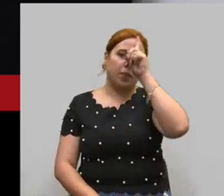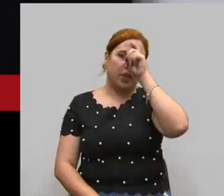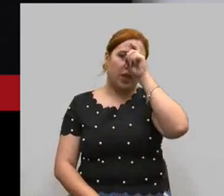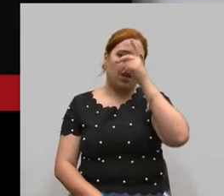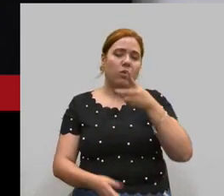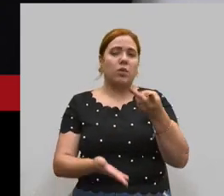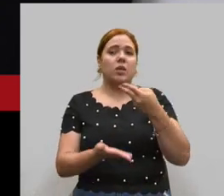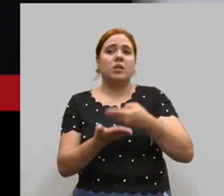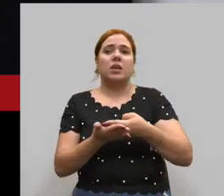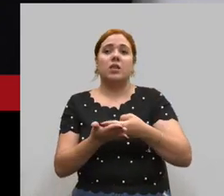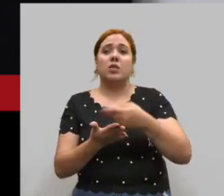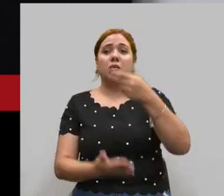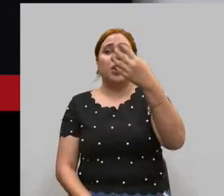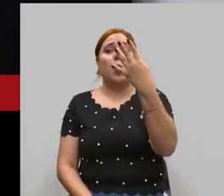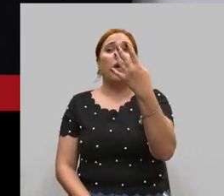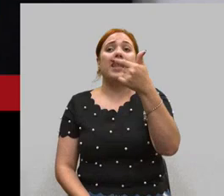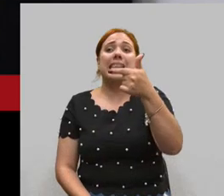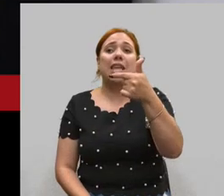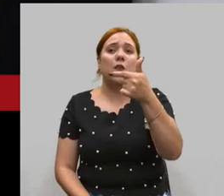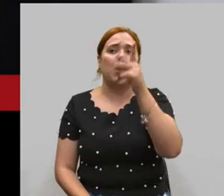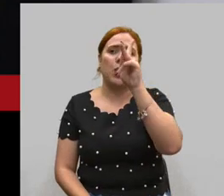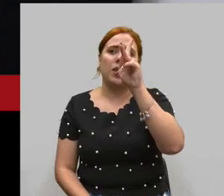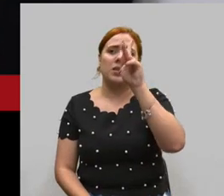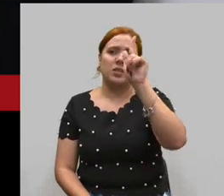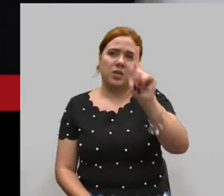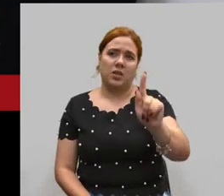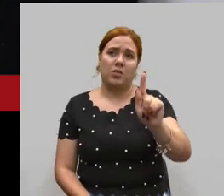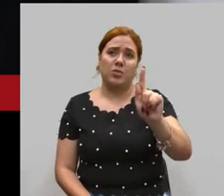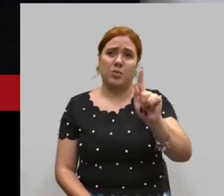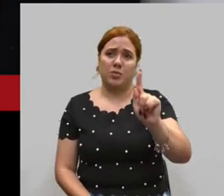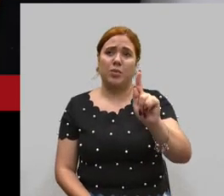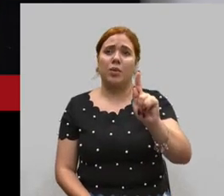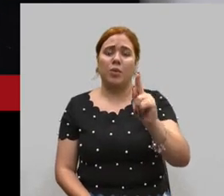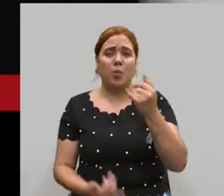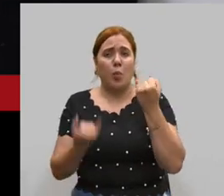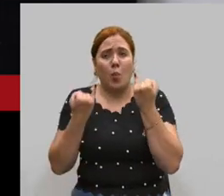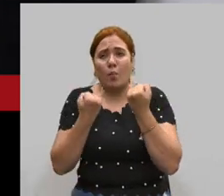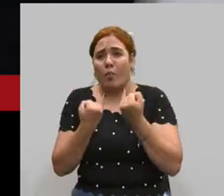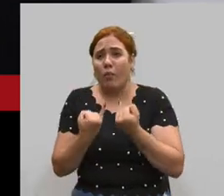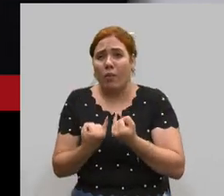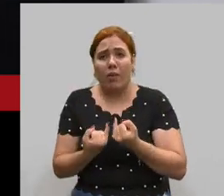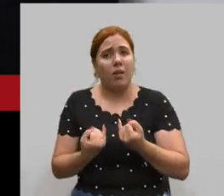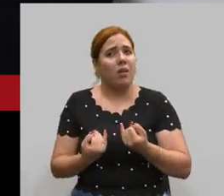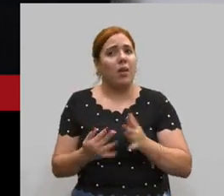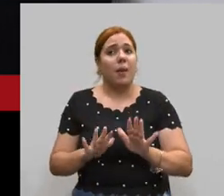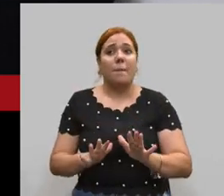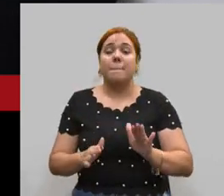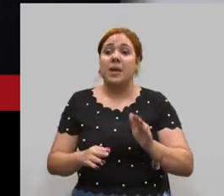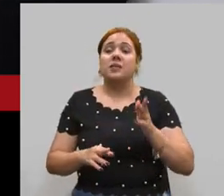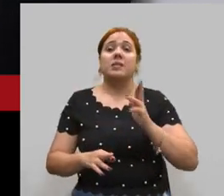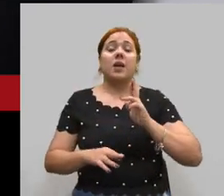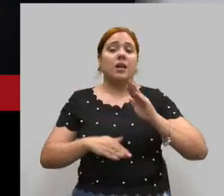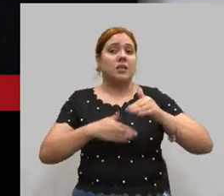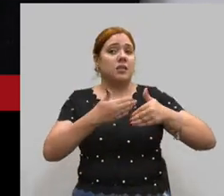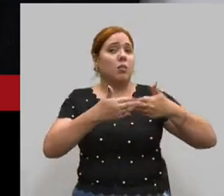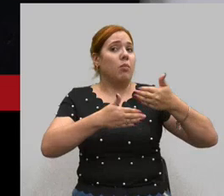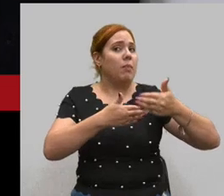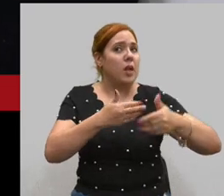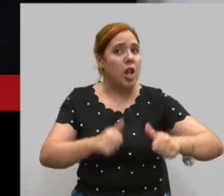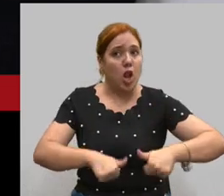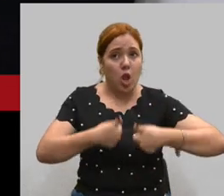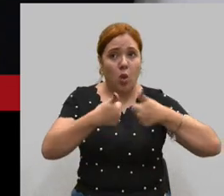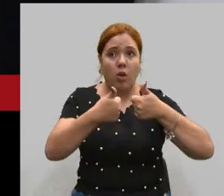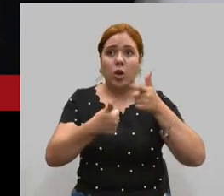42 kg Então quem acompanhou essa história desde o início a recuperação e tudo que envolveu e hoje me vê andando de